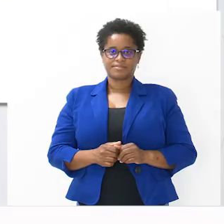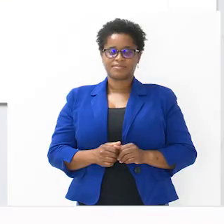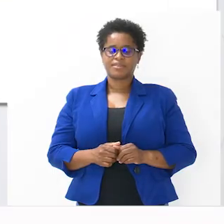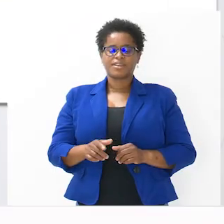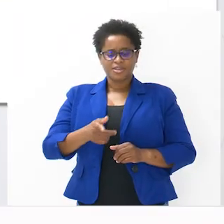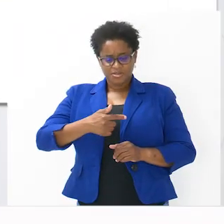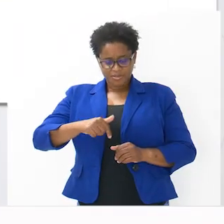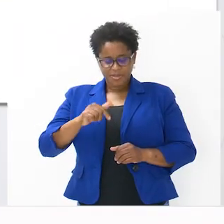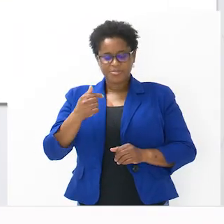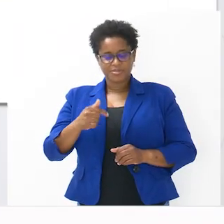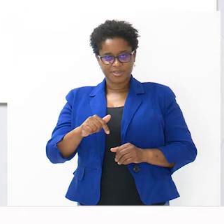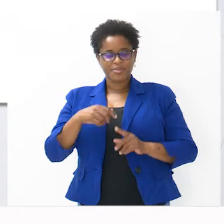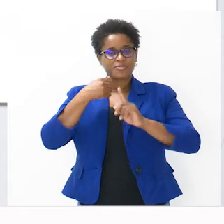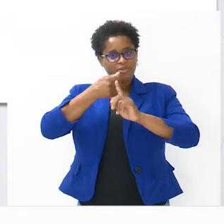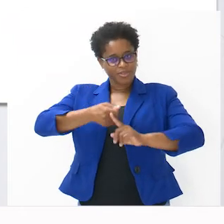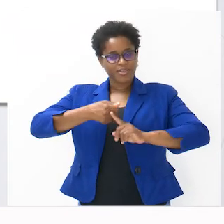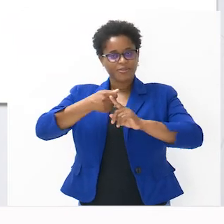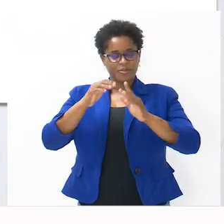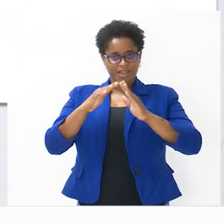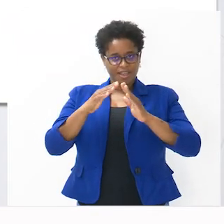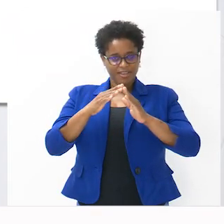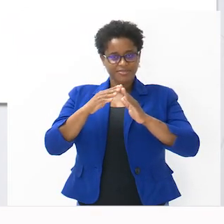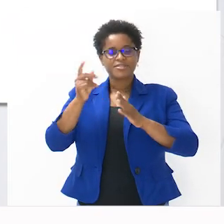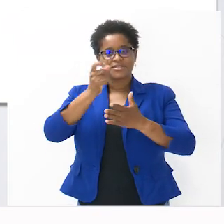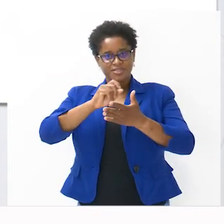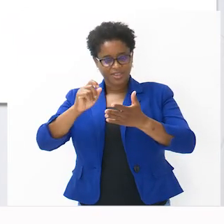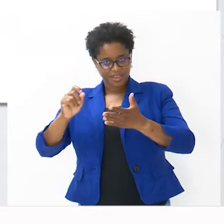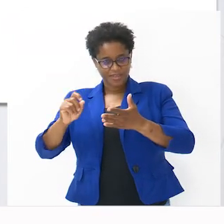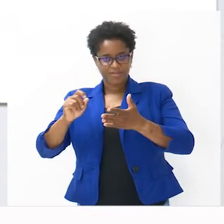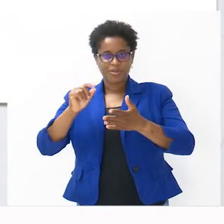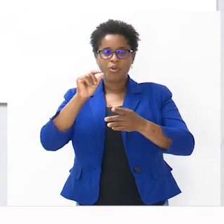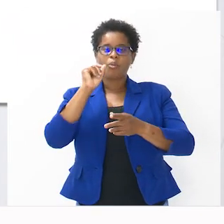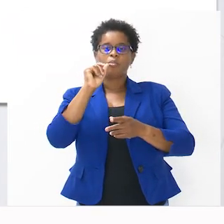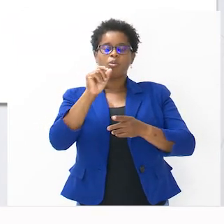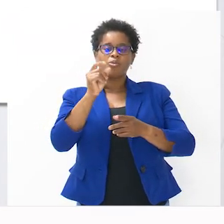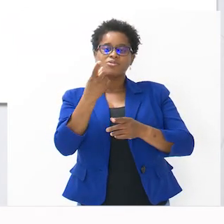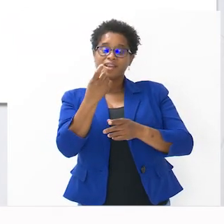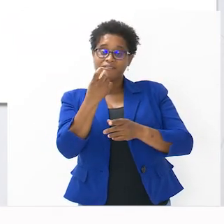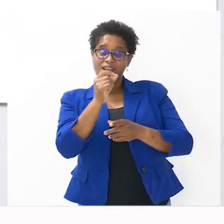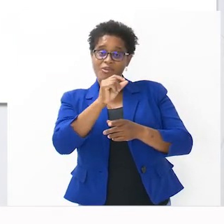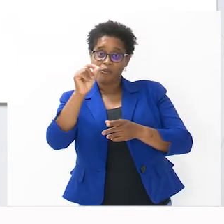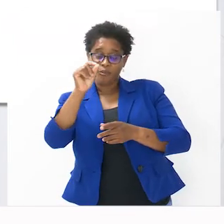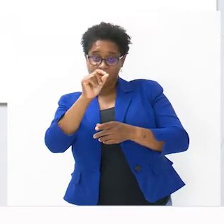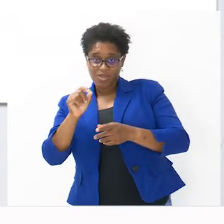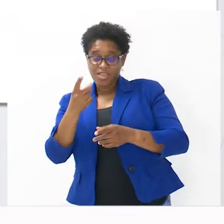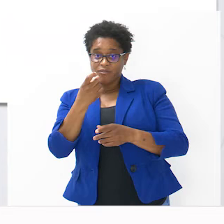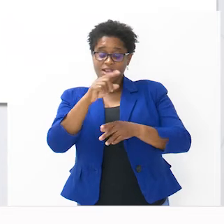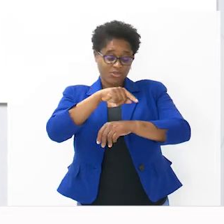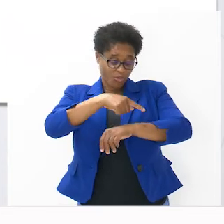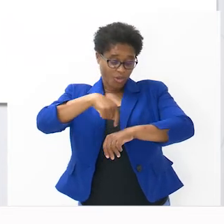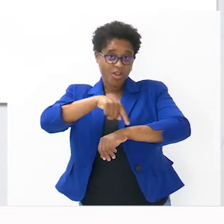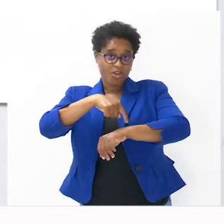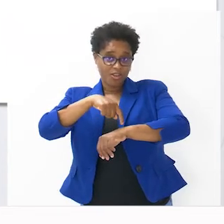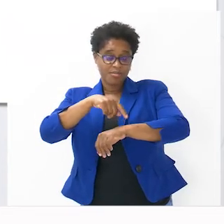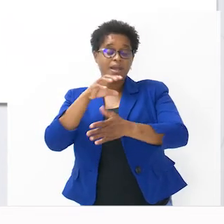Temos como desafio para casa: coloca os ponteiros que faltam nos seguintes relógios, de modo a marcarem